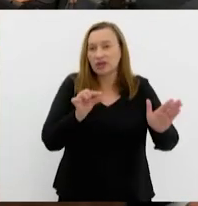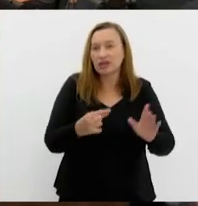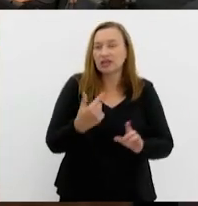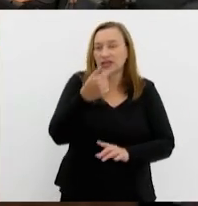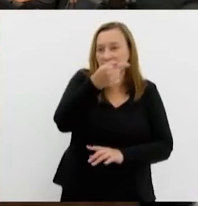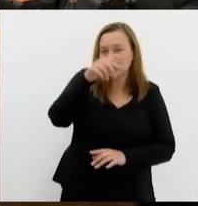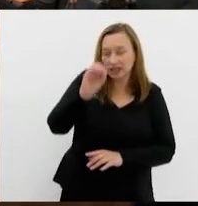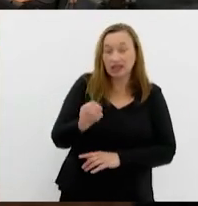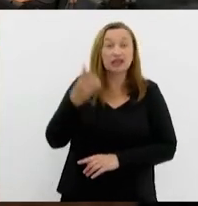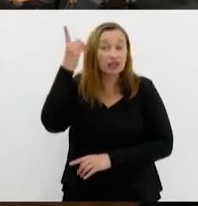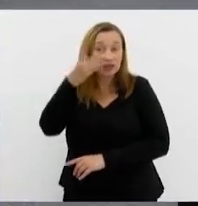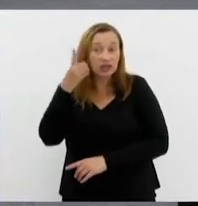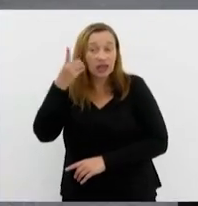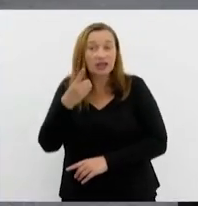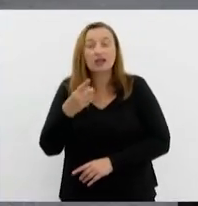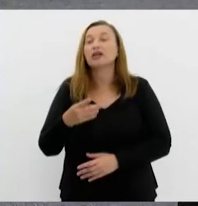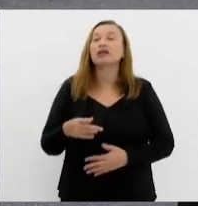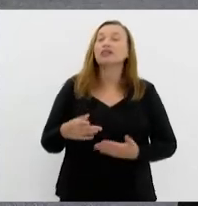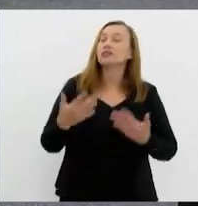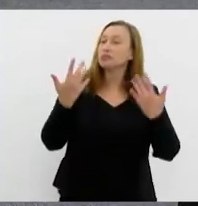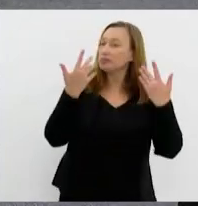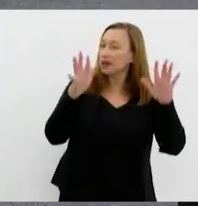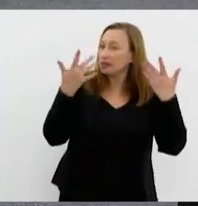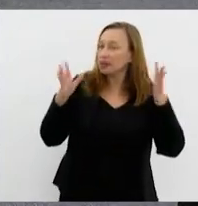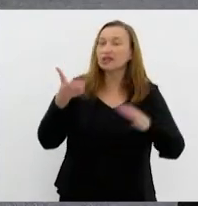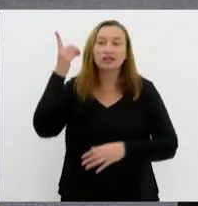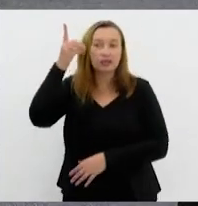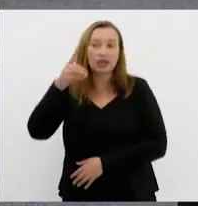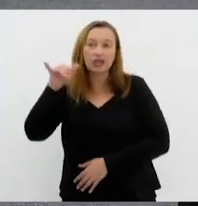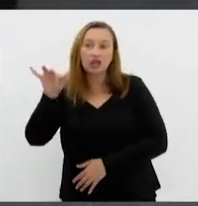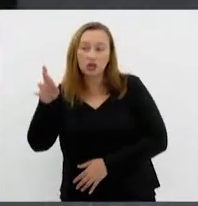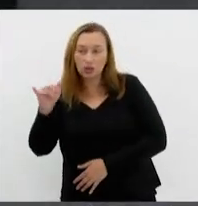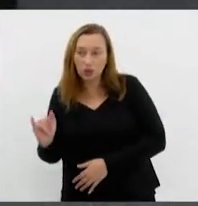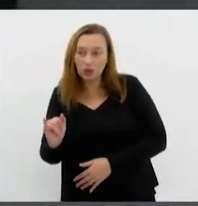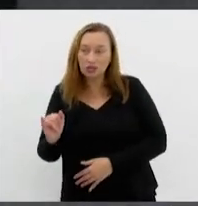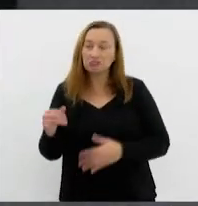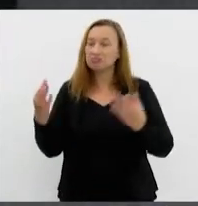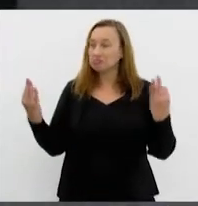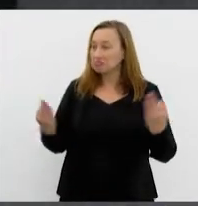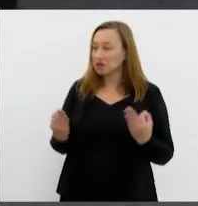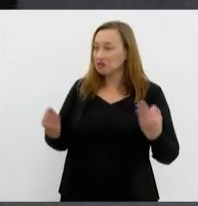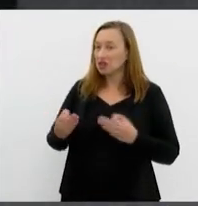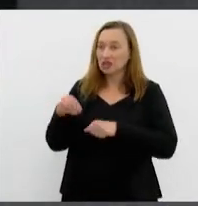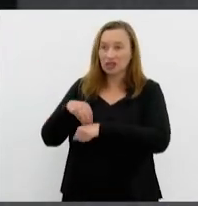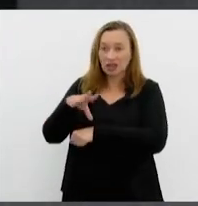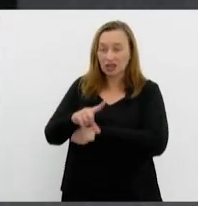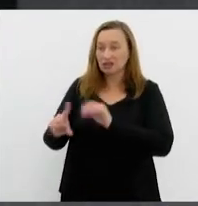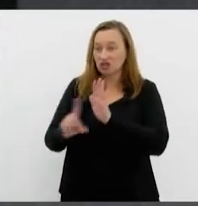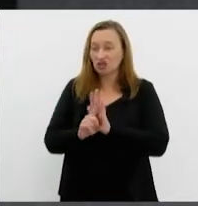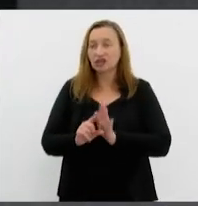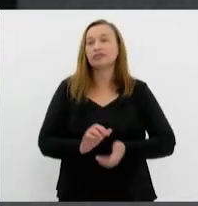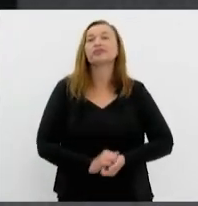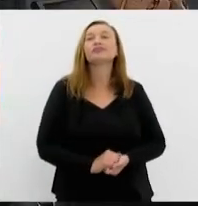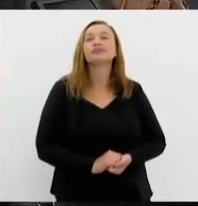era para dizer isso e terminando, louvando o deputado Yuri pela excelente indicação legislativa.